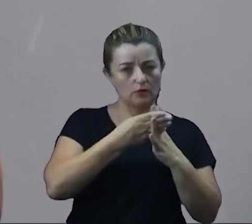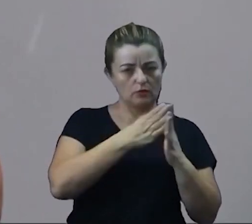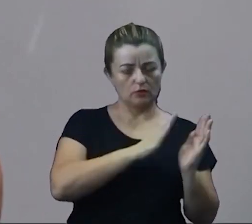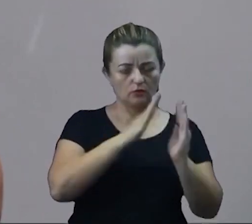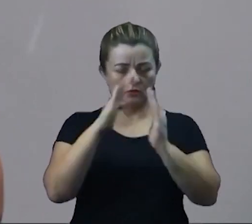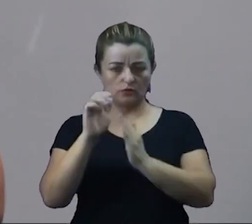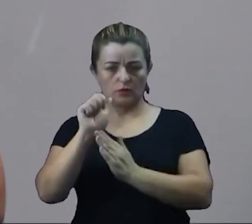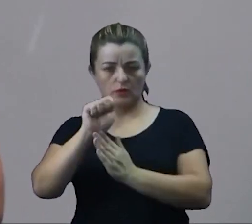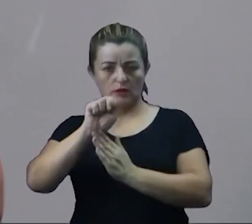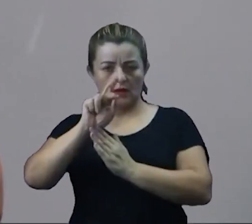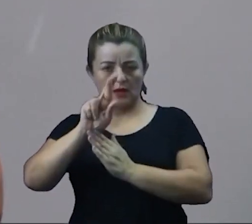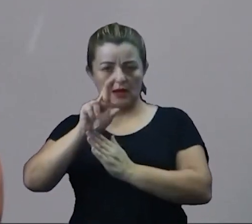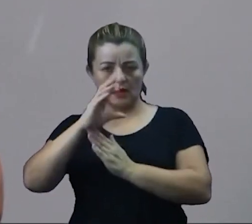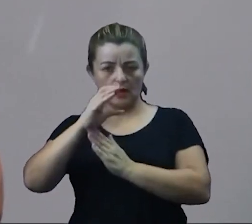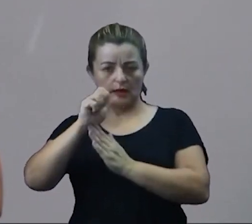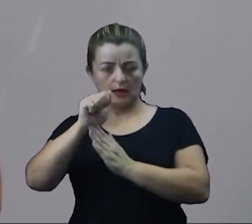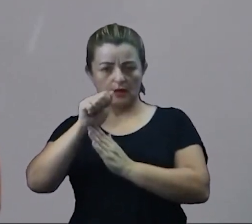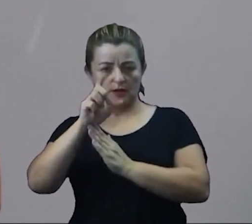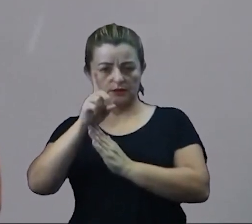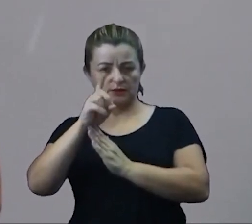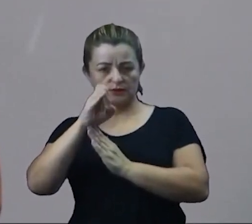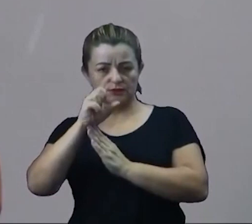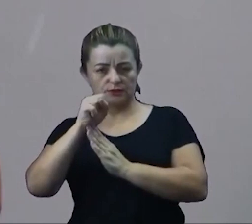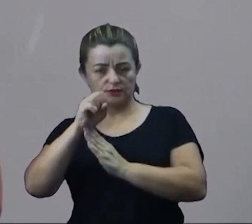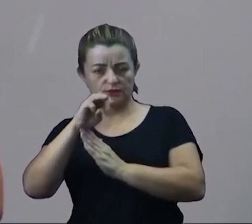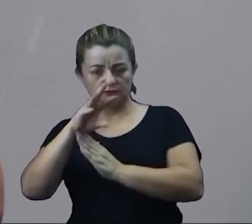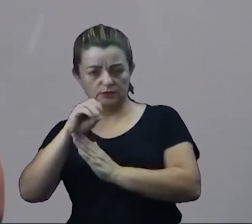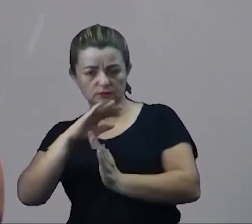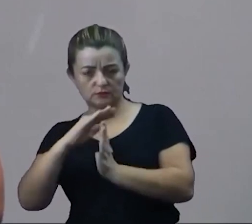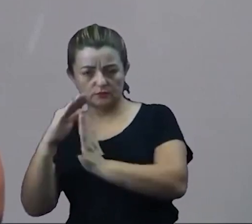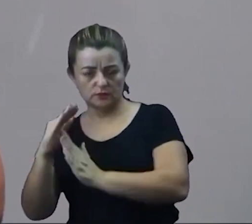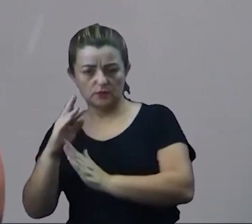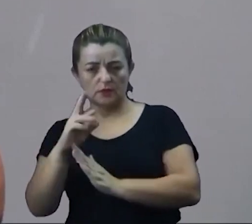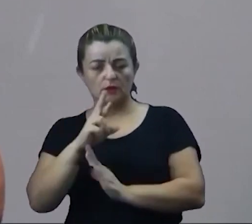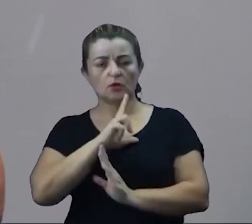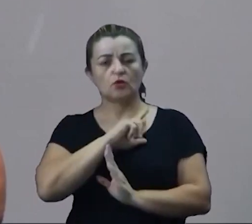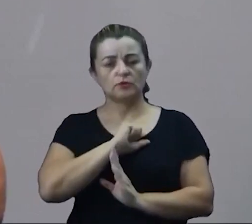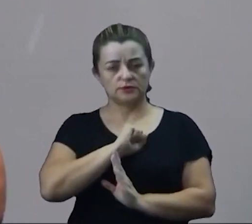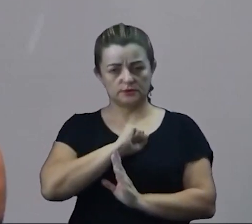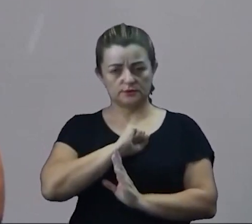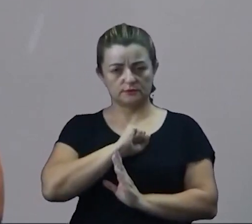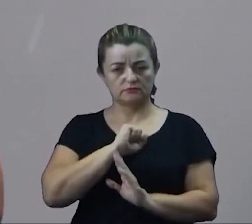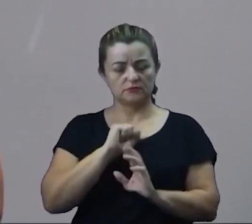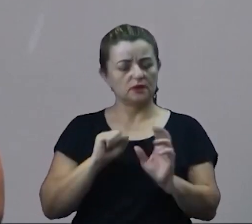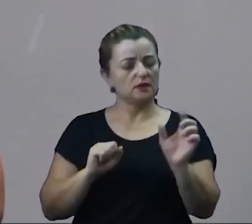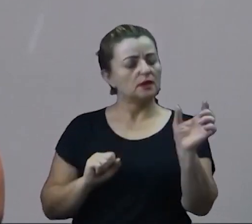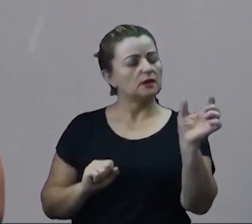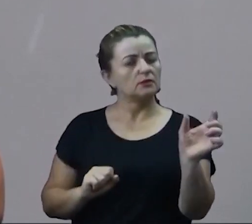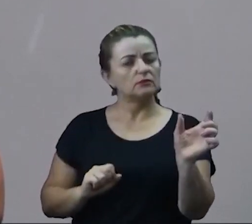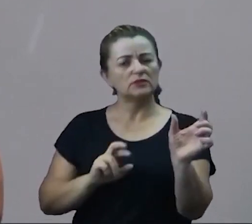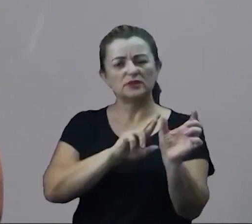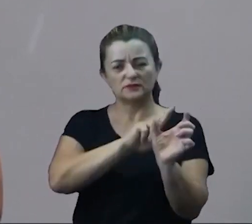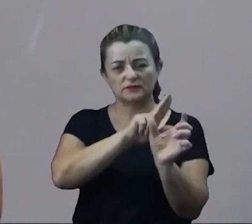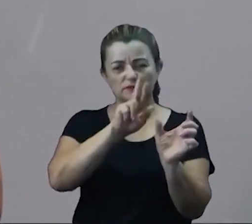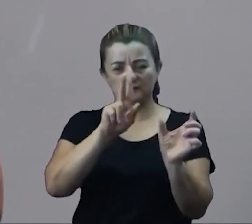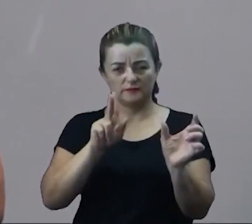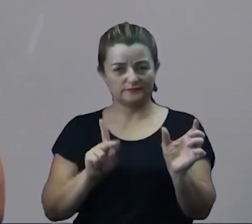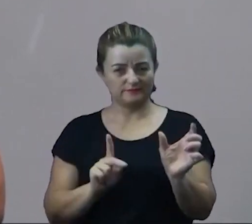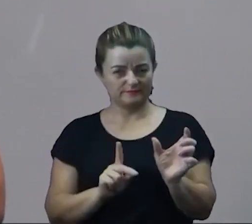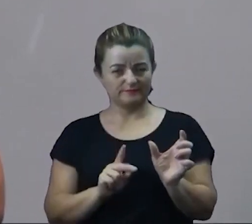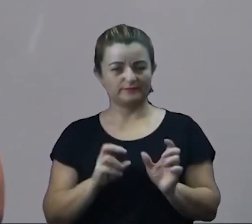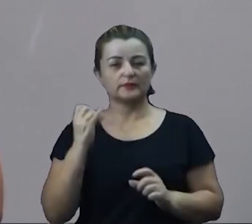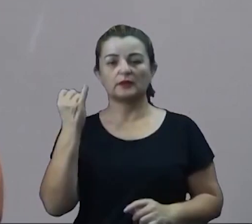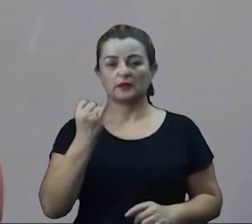romantismo. Mas como que fica o papel da mulher no realismo, no pré-modernismo, no modernismo? É